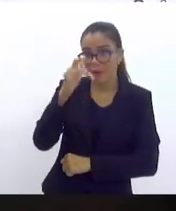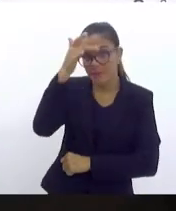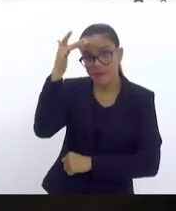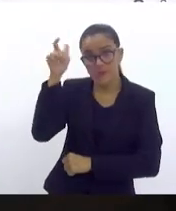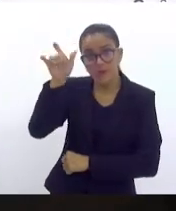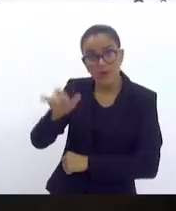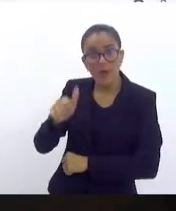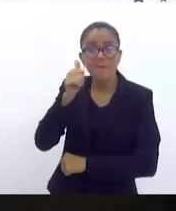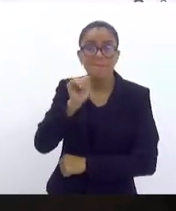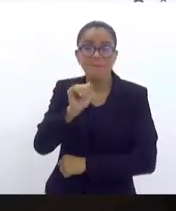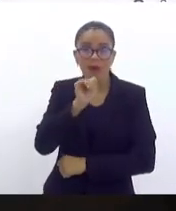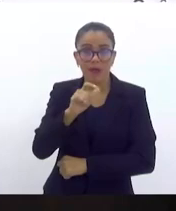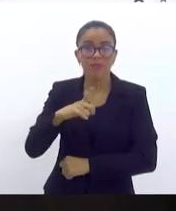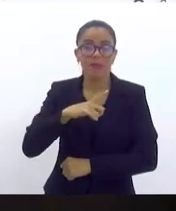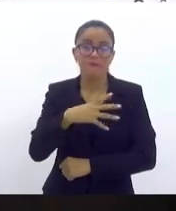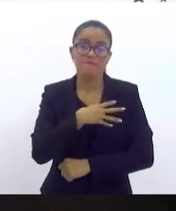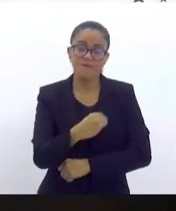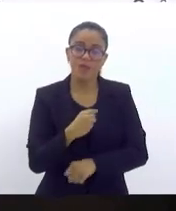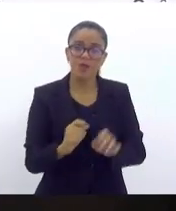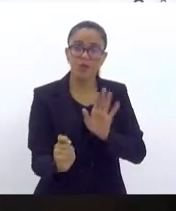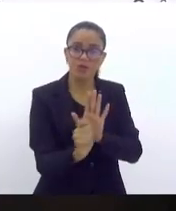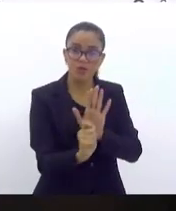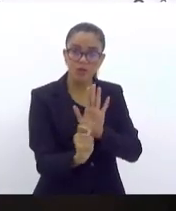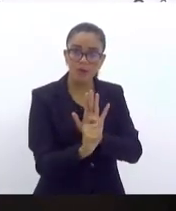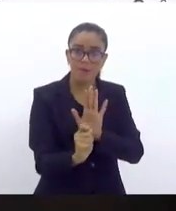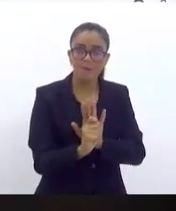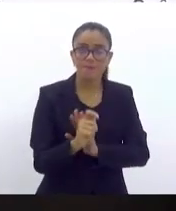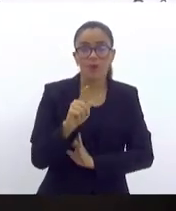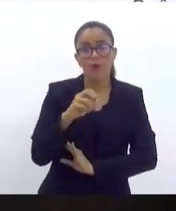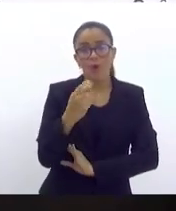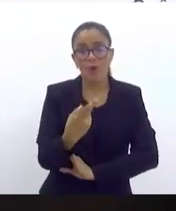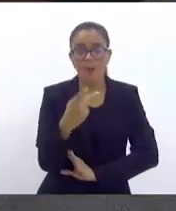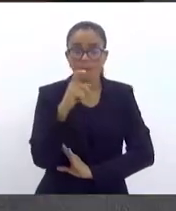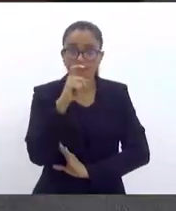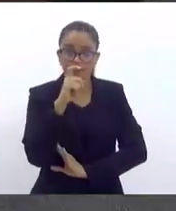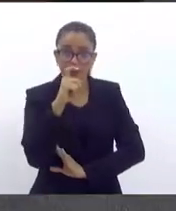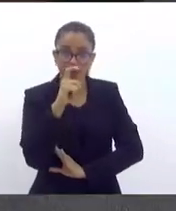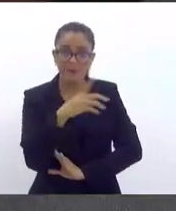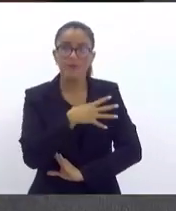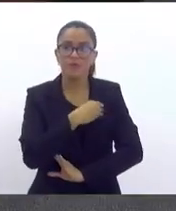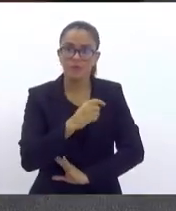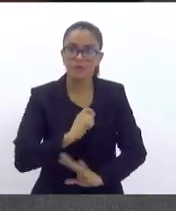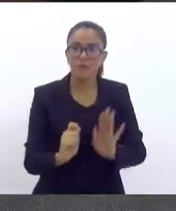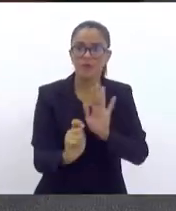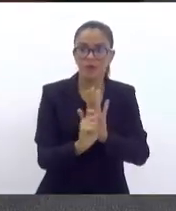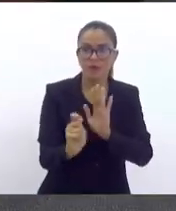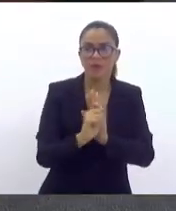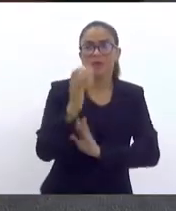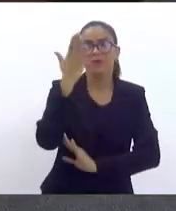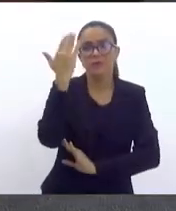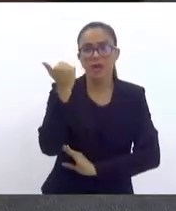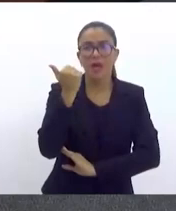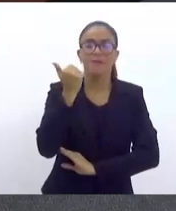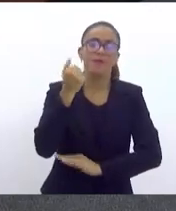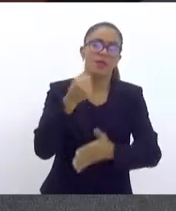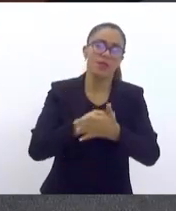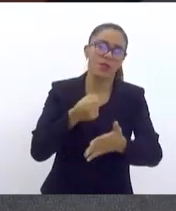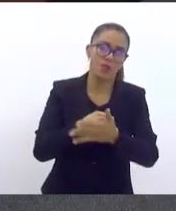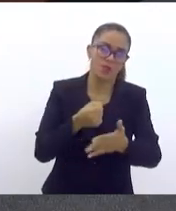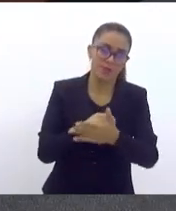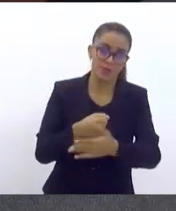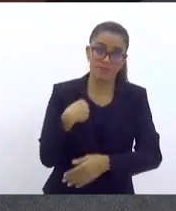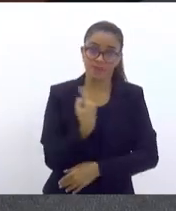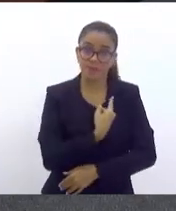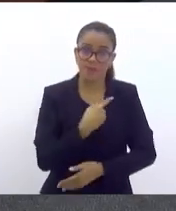de um filho drogado só quem é o pai de um filho drogado sabe que luta é essa a nossa